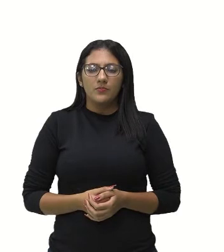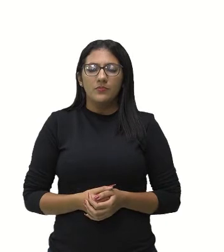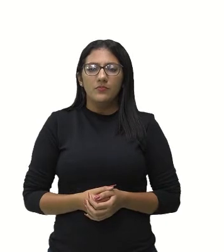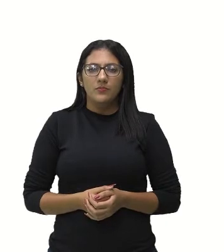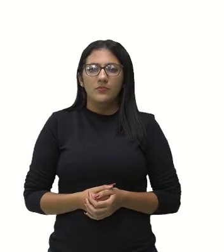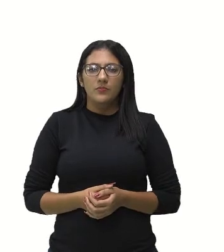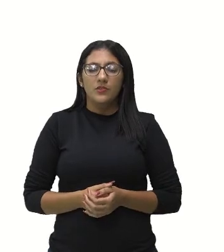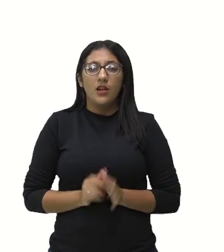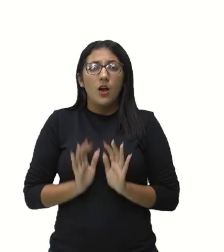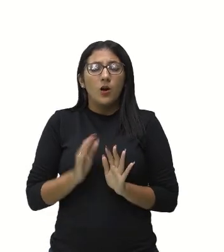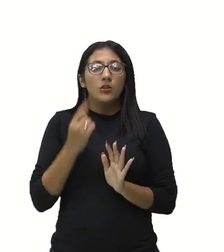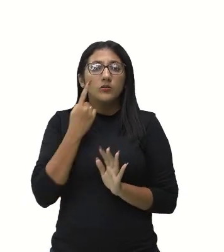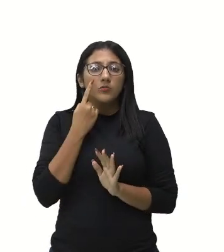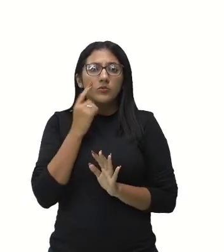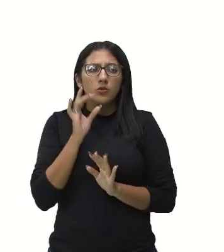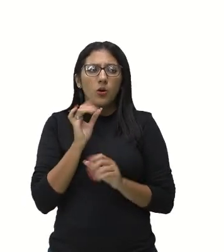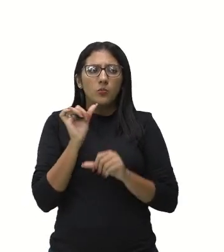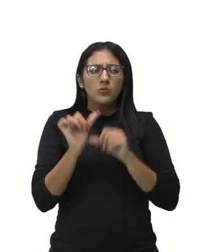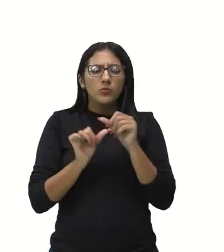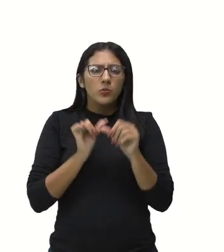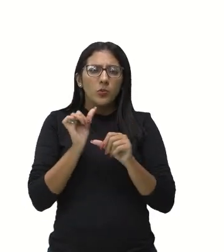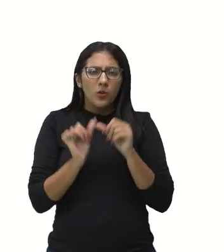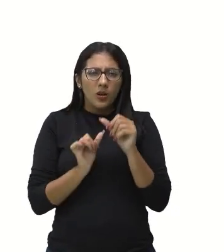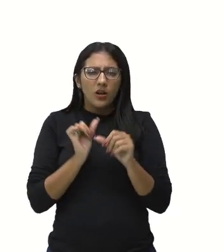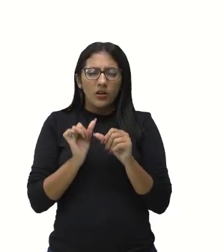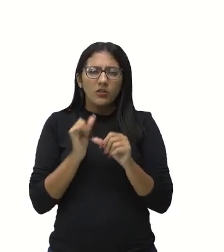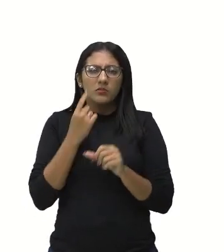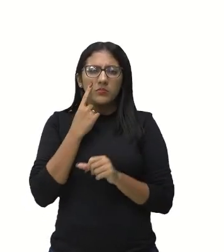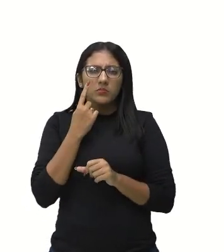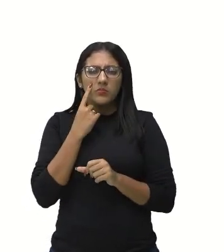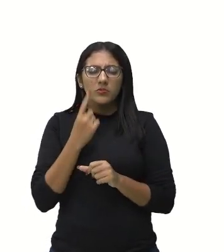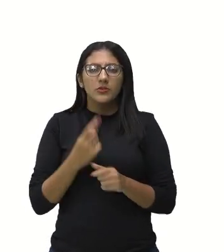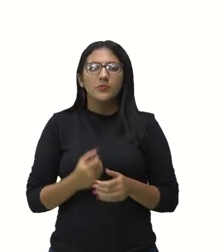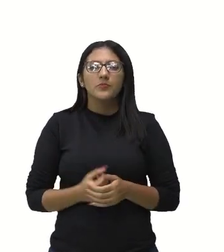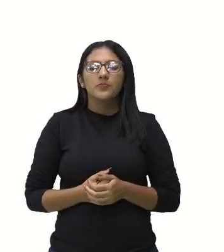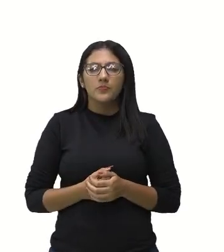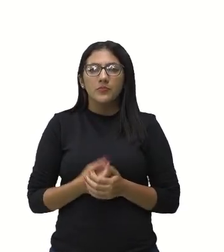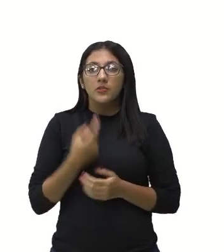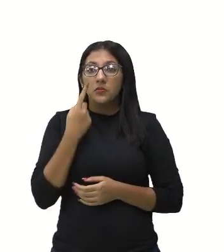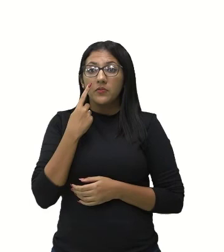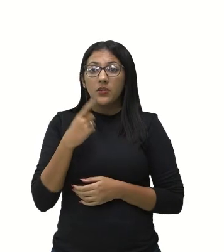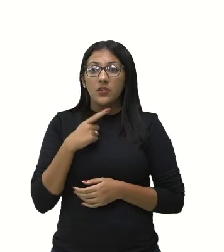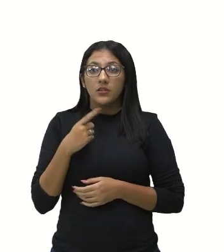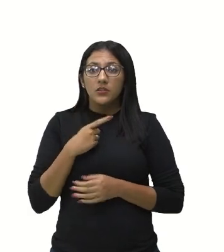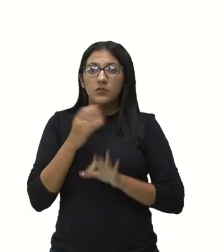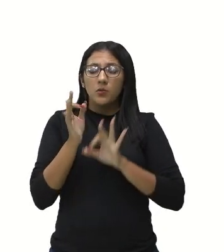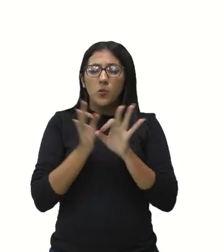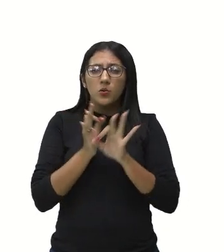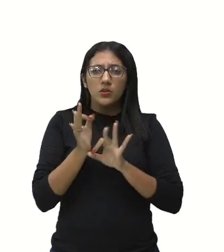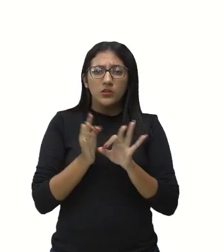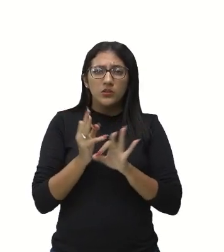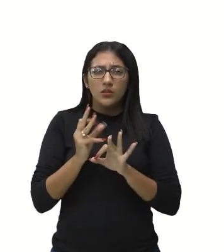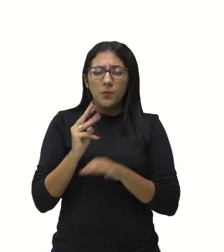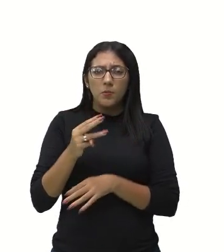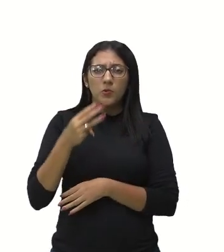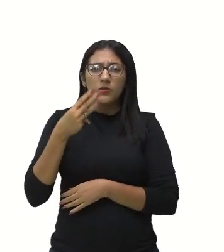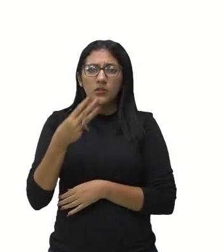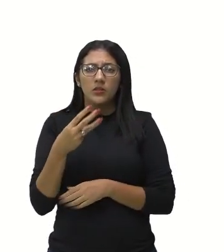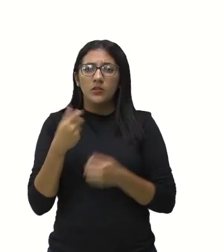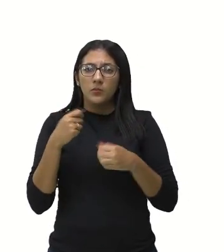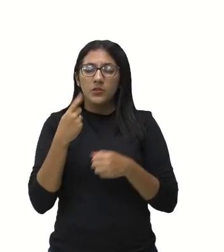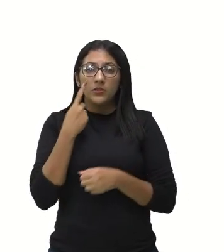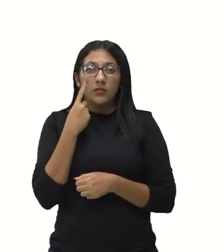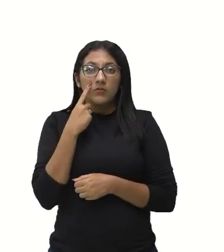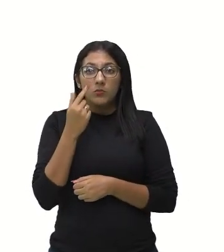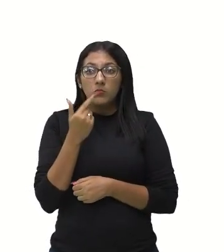Aliás, vamos fazer uma correção aqui, pessoal. Peraí. Vamos, como nós resolvemos a potência, né? Vamos corrigir aqui, porque não está correto